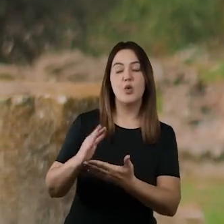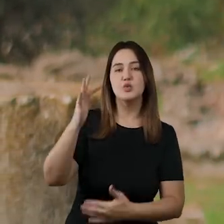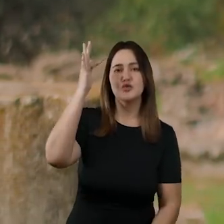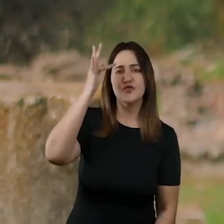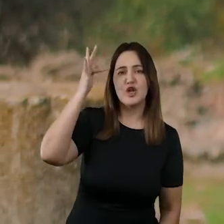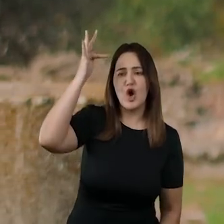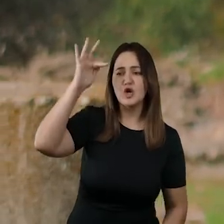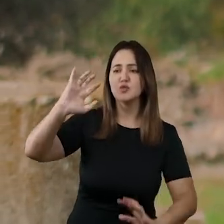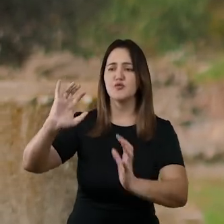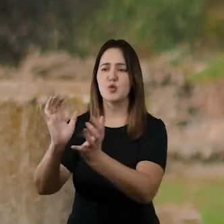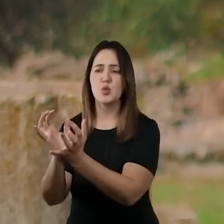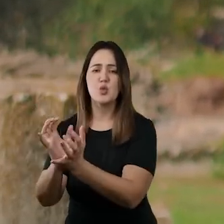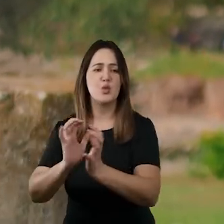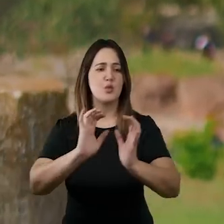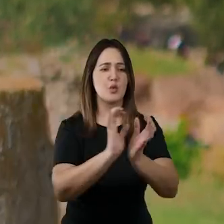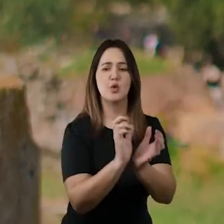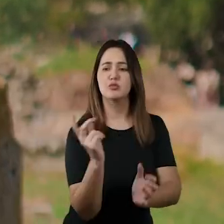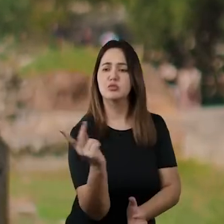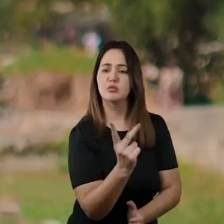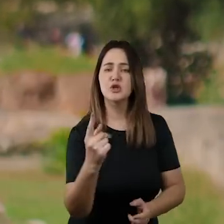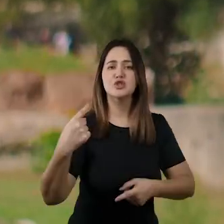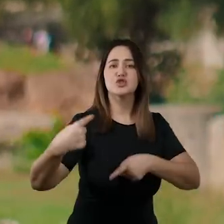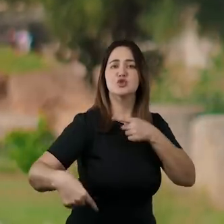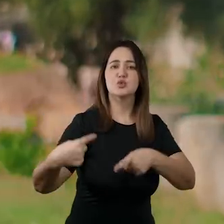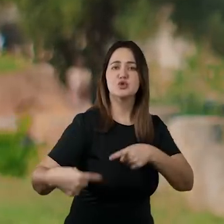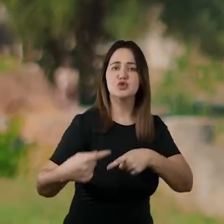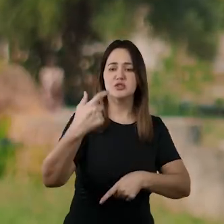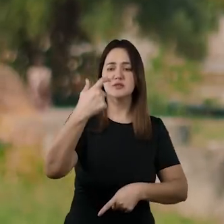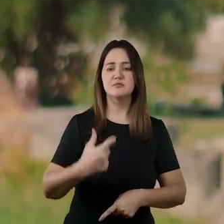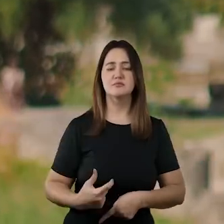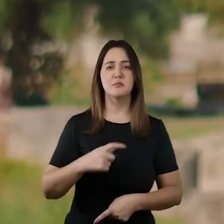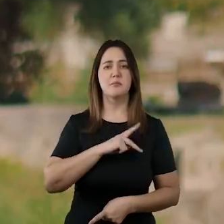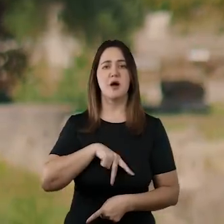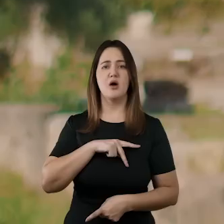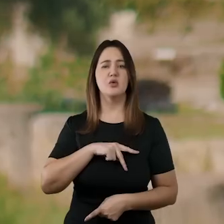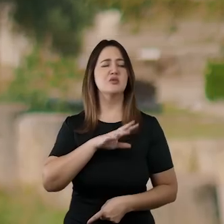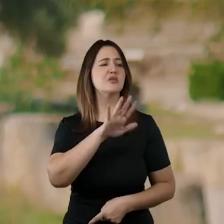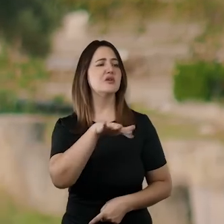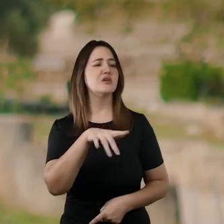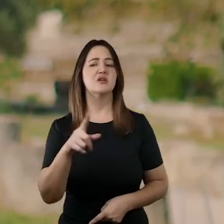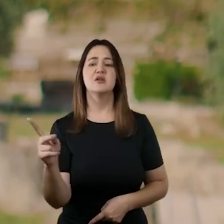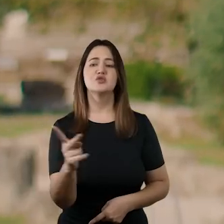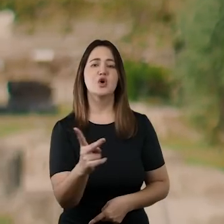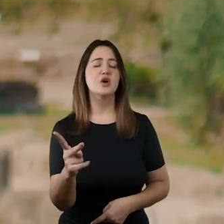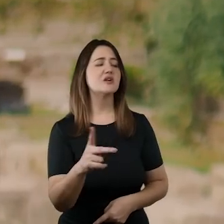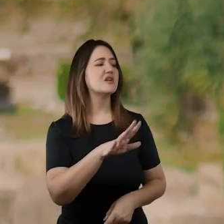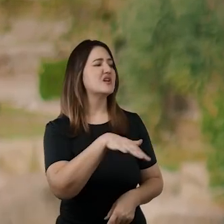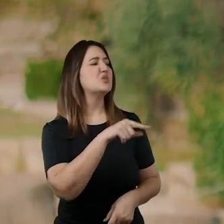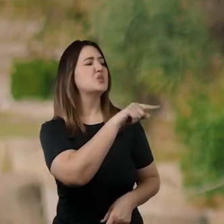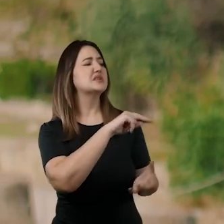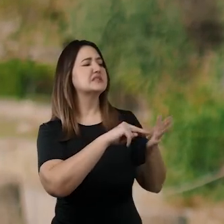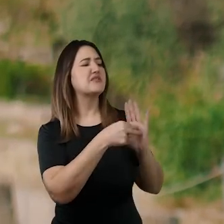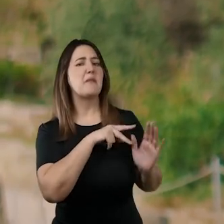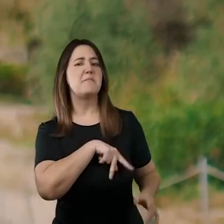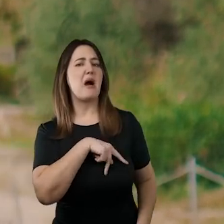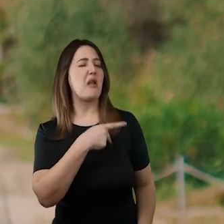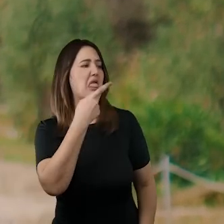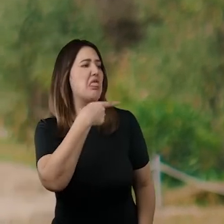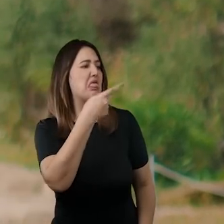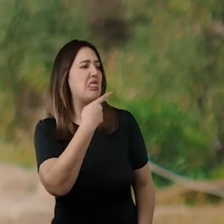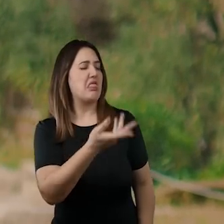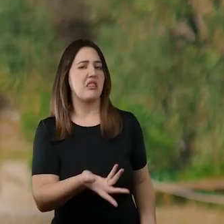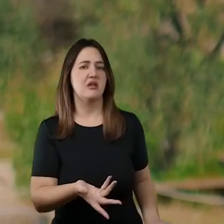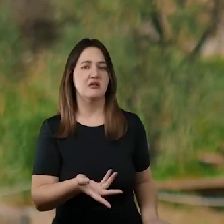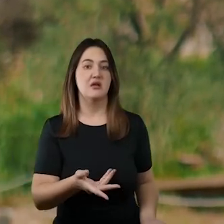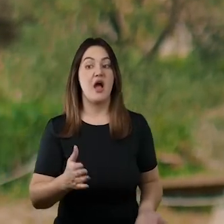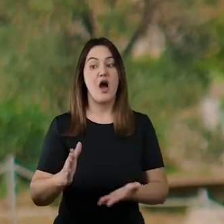epicureus e estoicos discutiam com ele, havendo quem perguntasse: que quer dizer esse tagarela? Outros diziam: parece pregador de